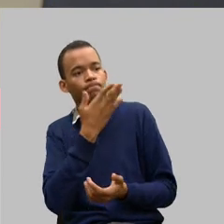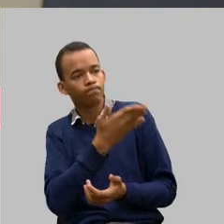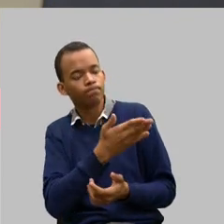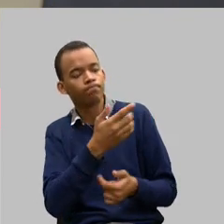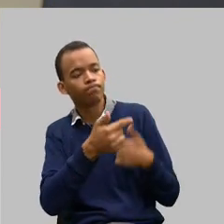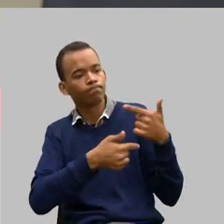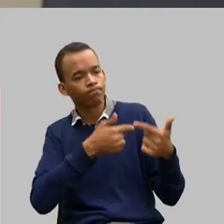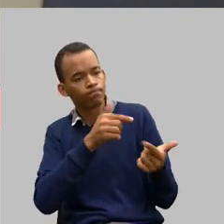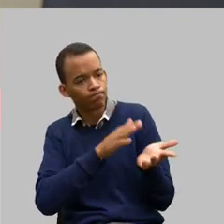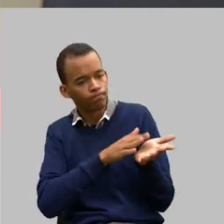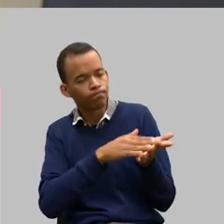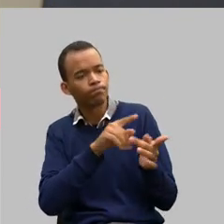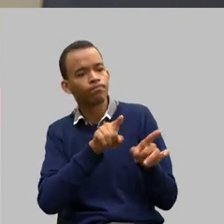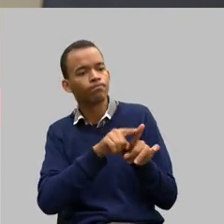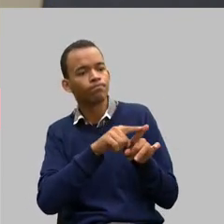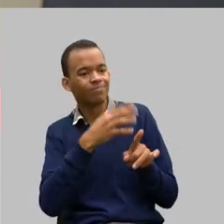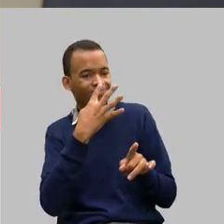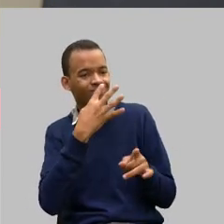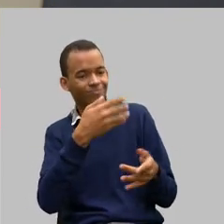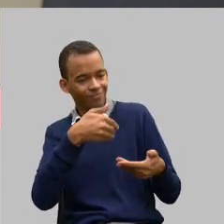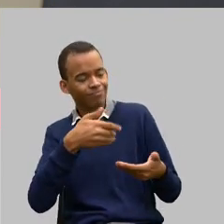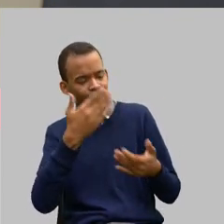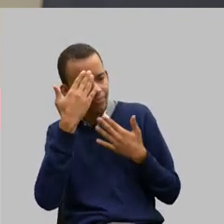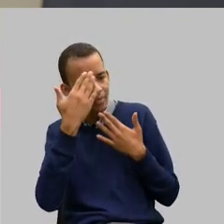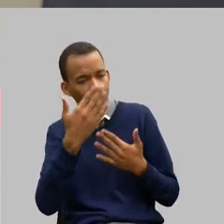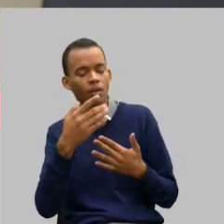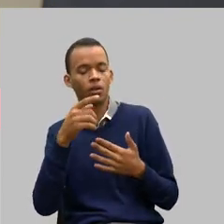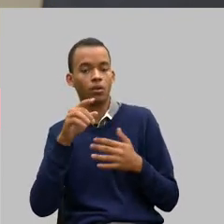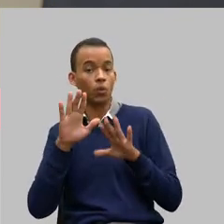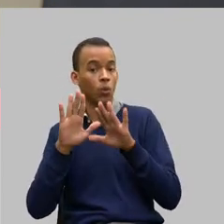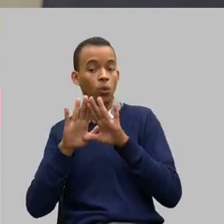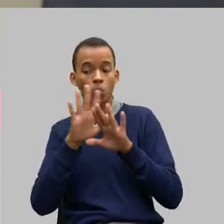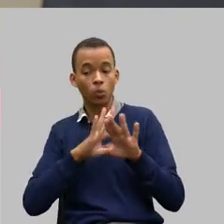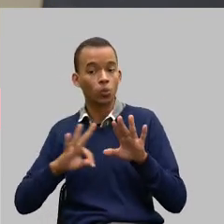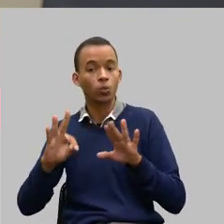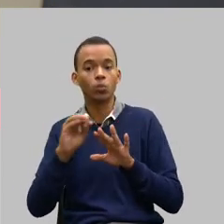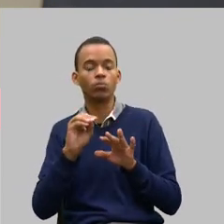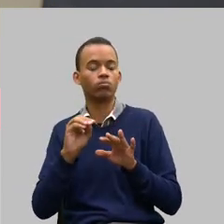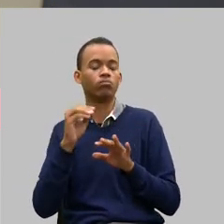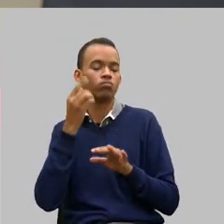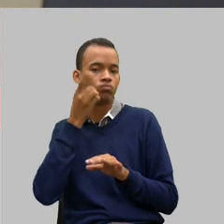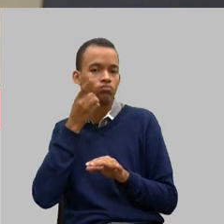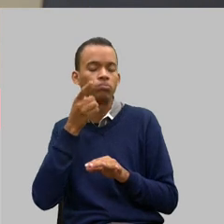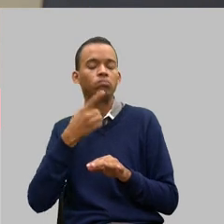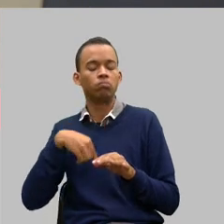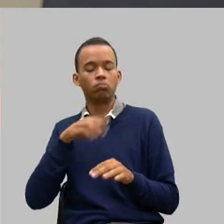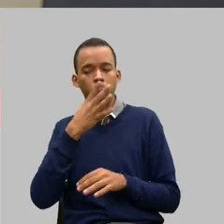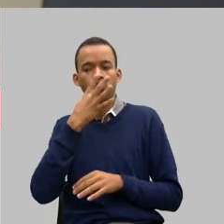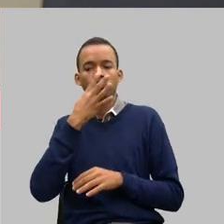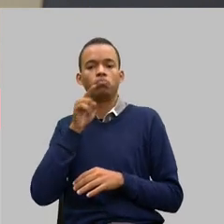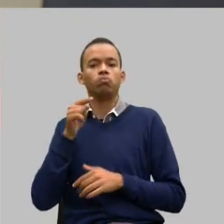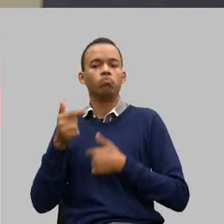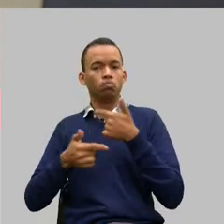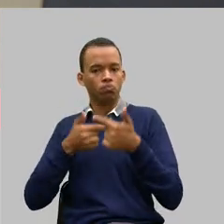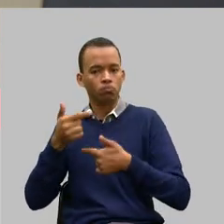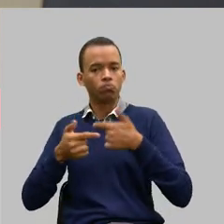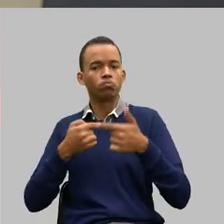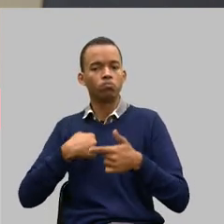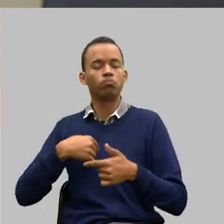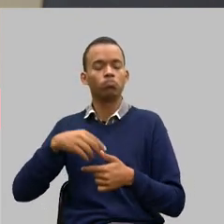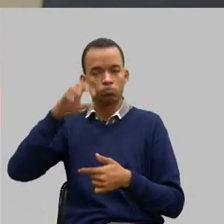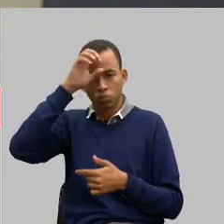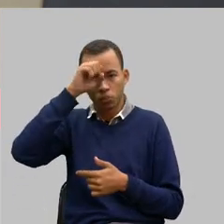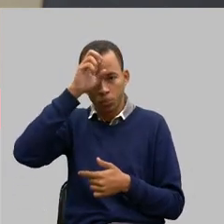muito aqui com com com todos vocês eh nós estamos avançando então Santa Rita do itoo né a gente já tem o orçamento